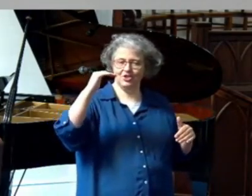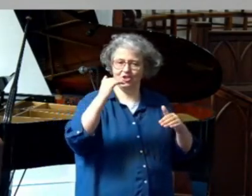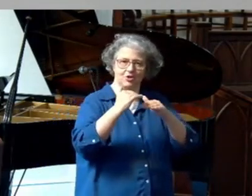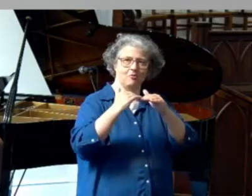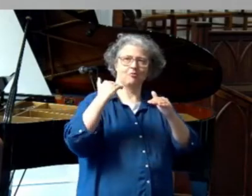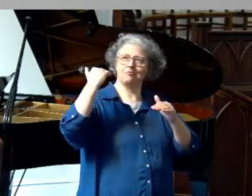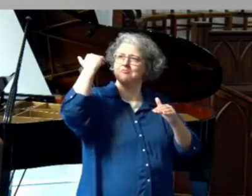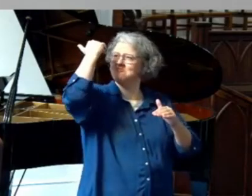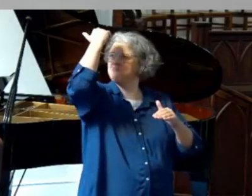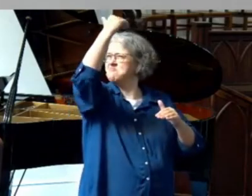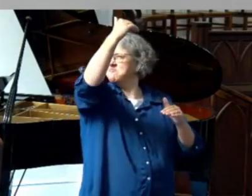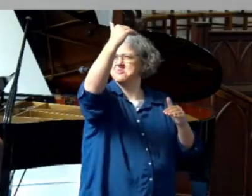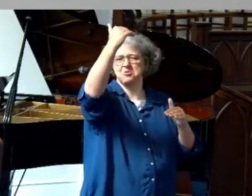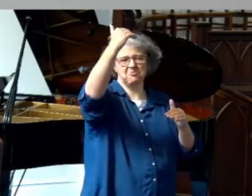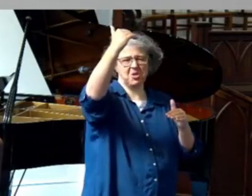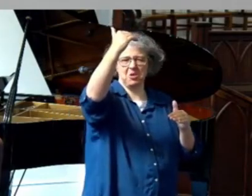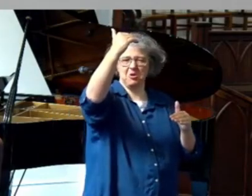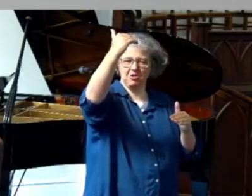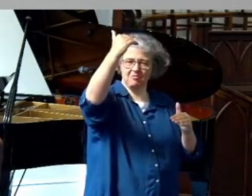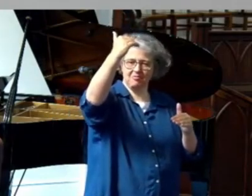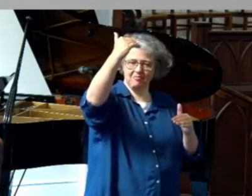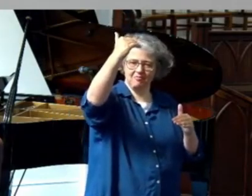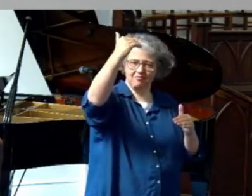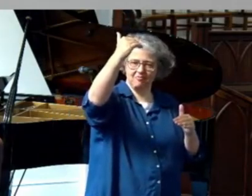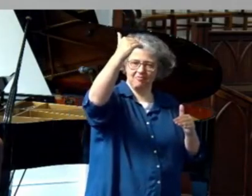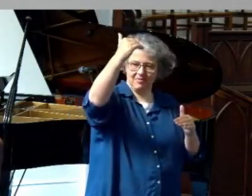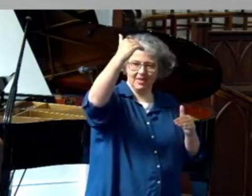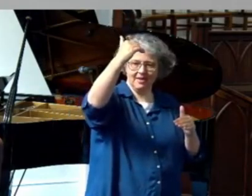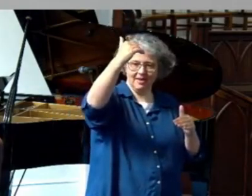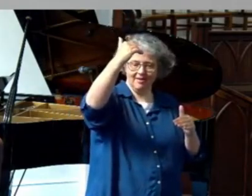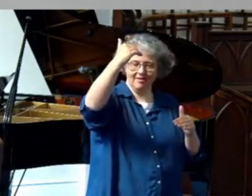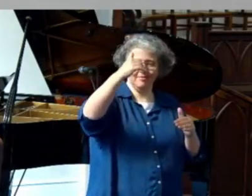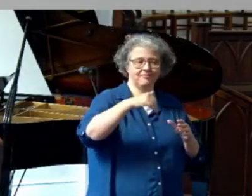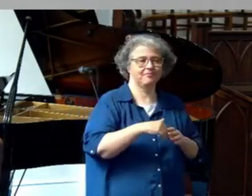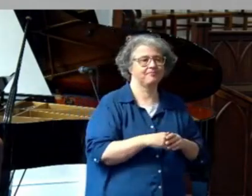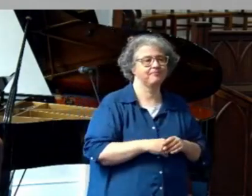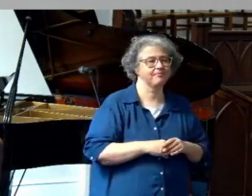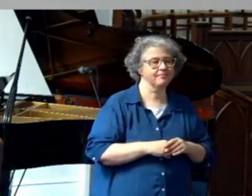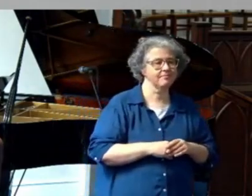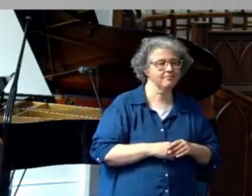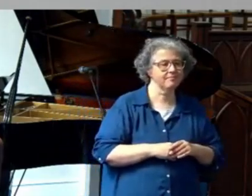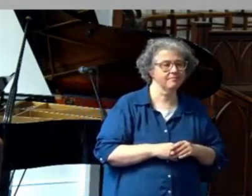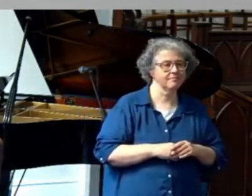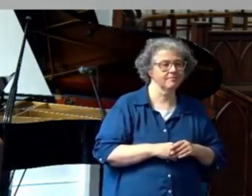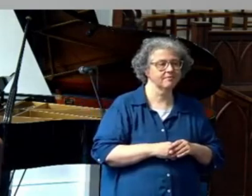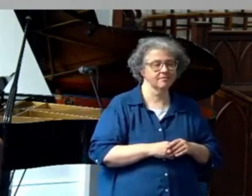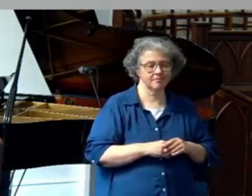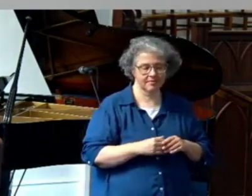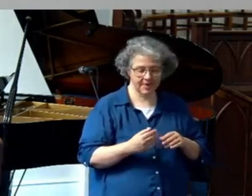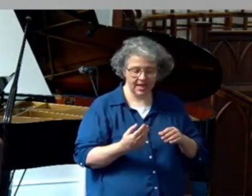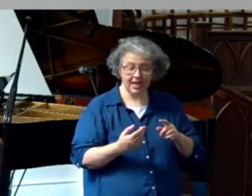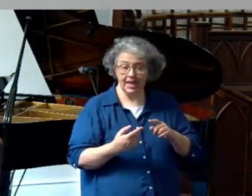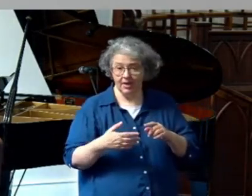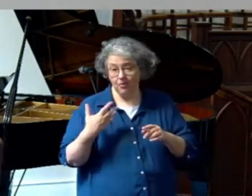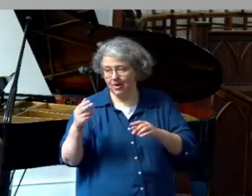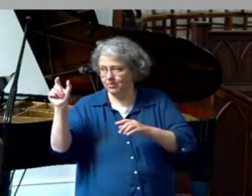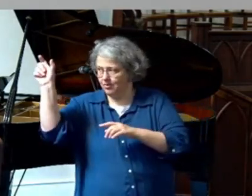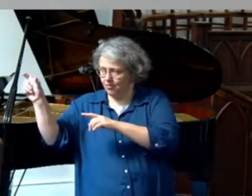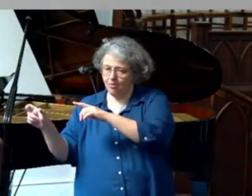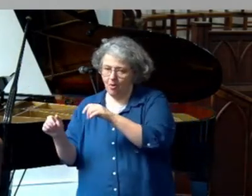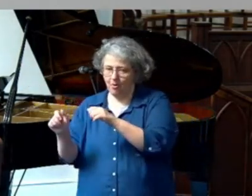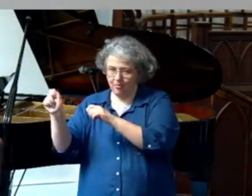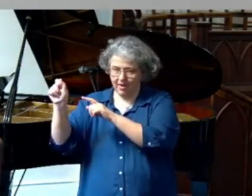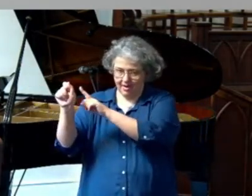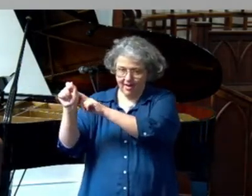dizia que a vida é lutar contra o sofrimento e se libertar dele ao encontrar esse chamado caminho óctuplo. Não é o nosso caso aqui, mas é dentro do budismo